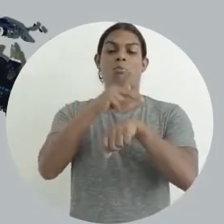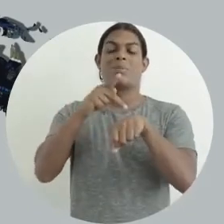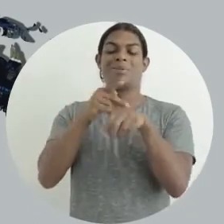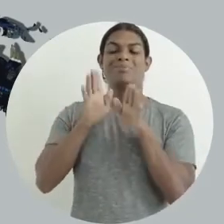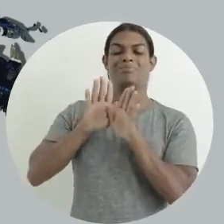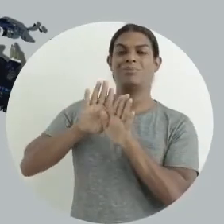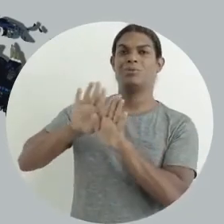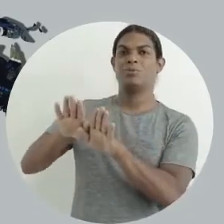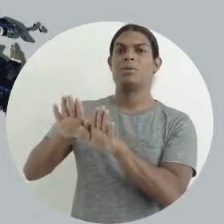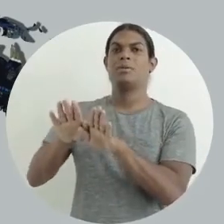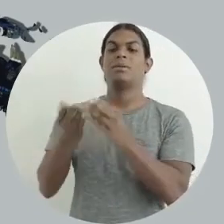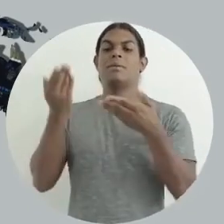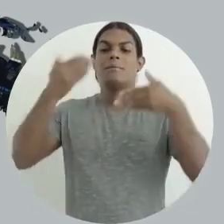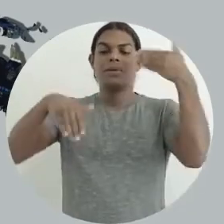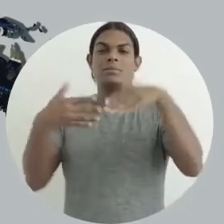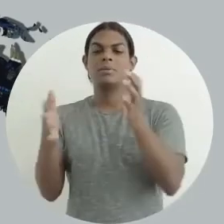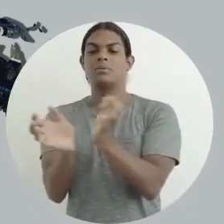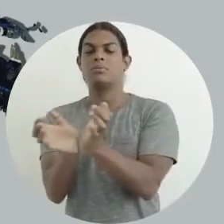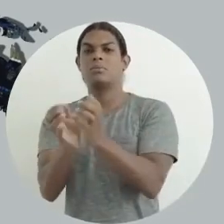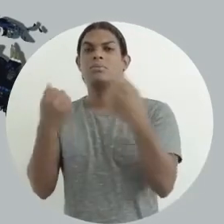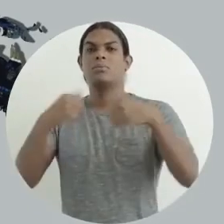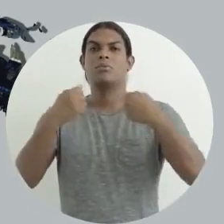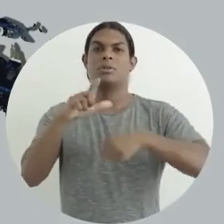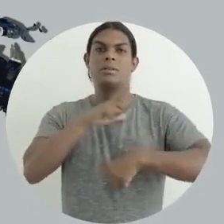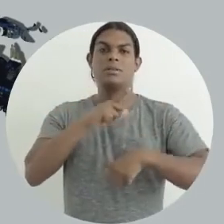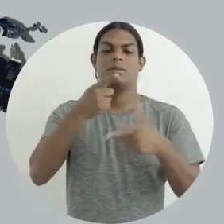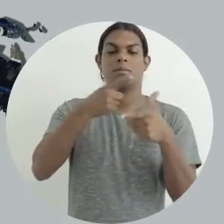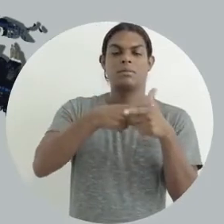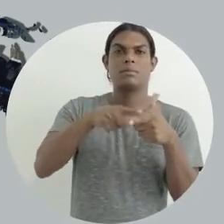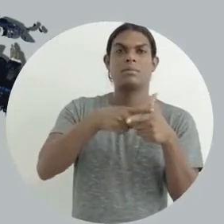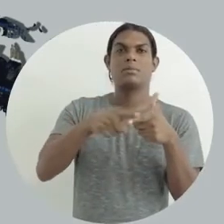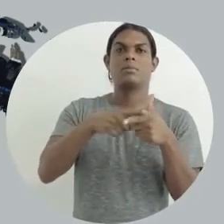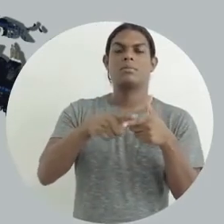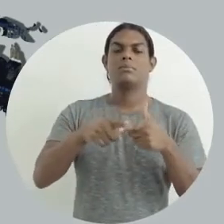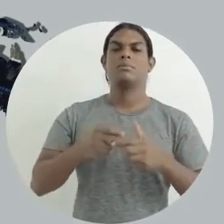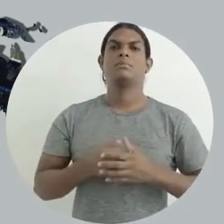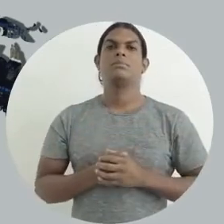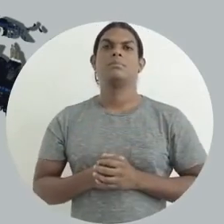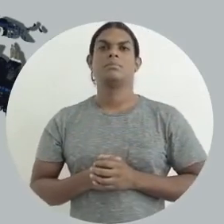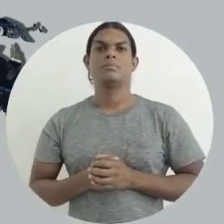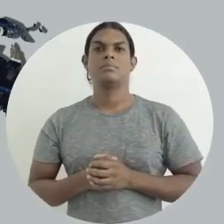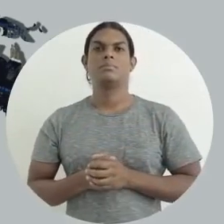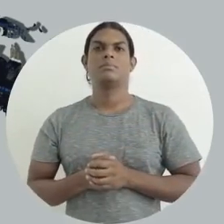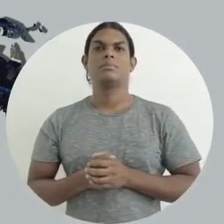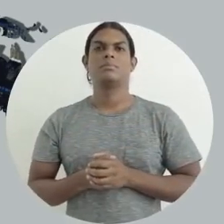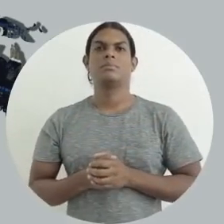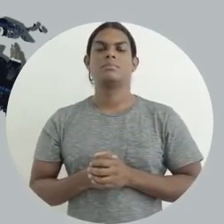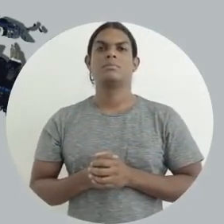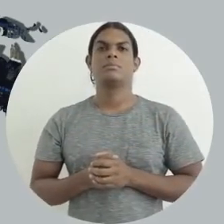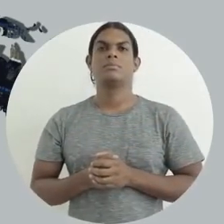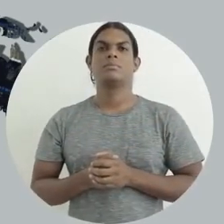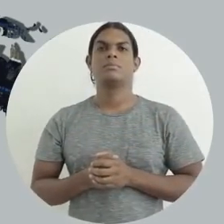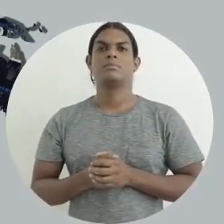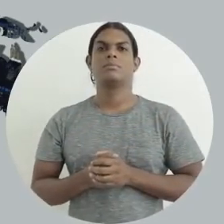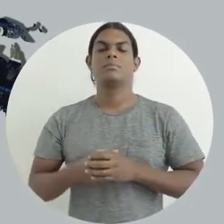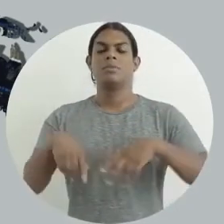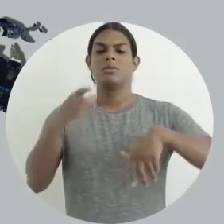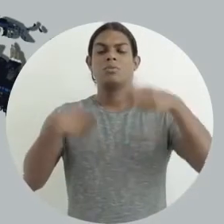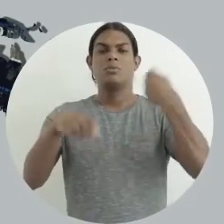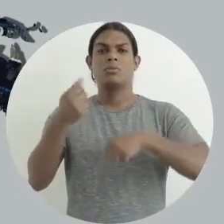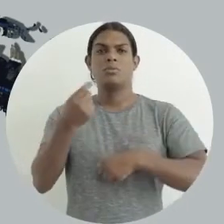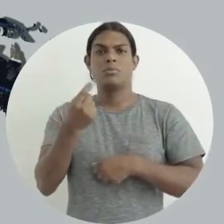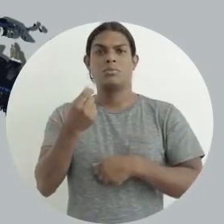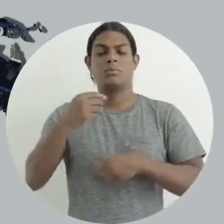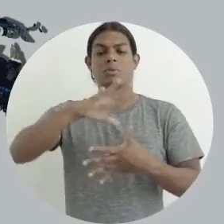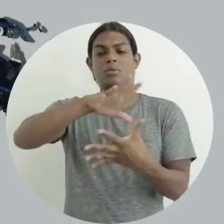pode ter consequências negativas. Especialistas afirmam que, numa economia globalizada, as relações comerciais